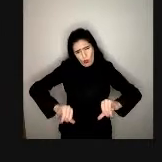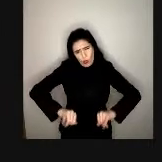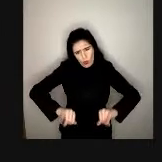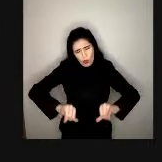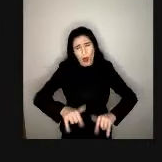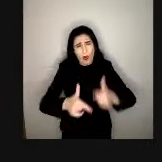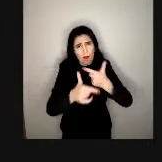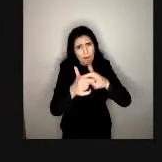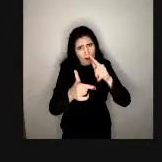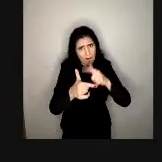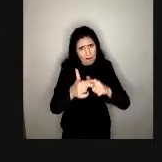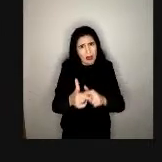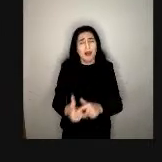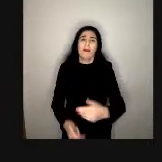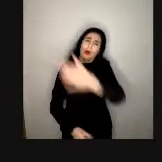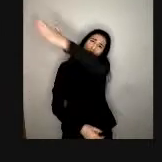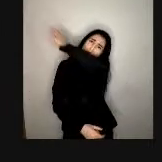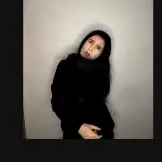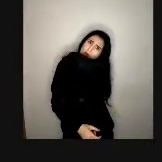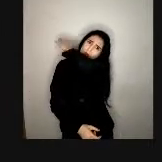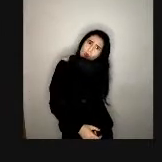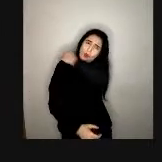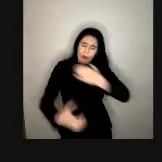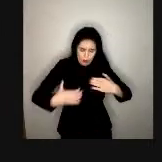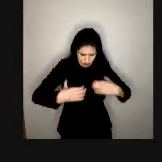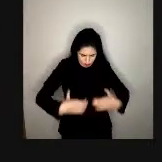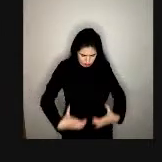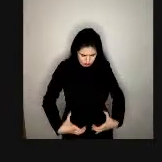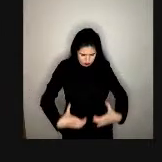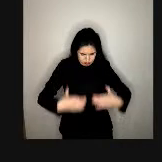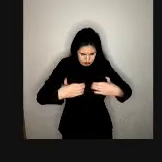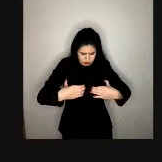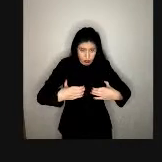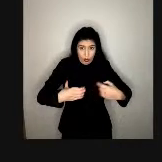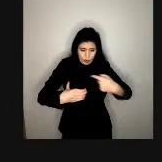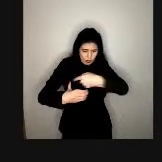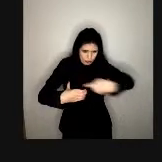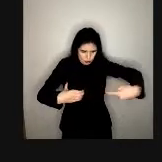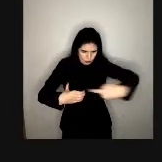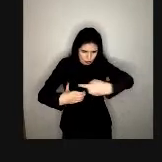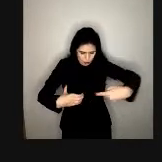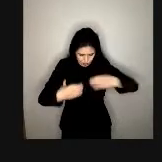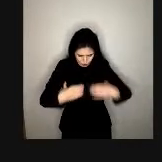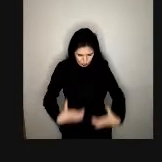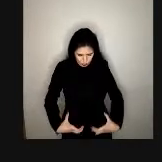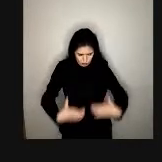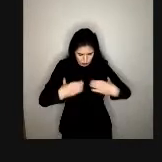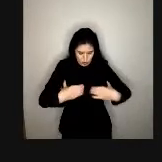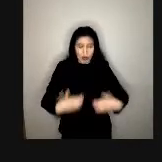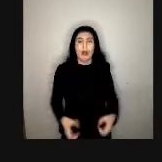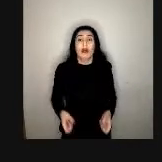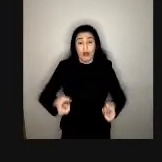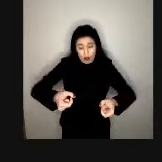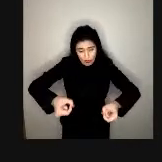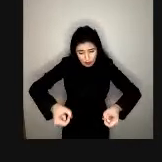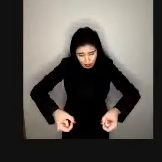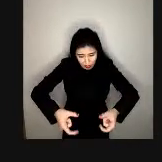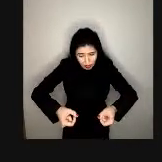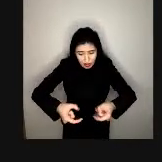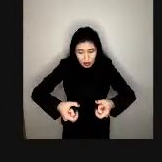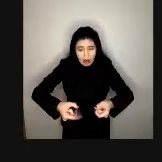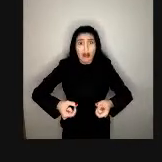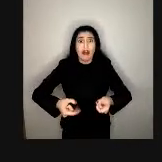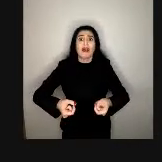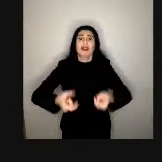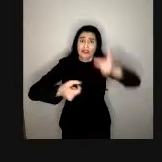dois pulmões, ela já teve uma recidiva do câncer, o câncer voltou anos depois,